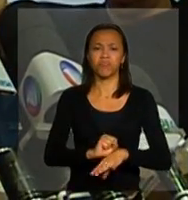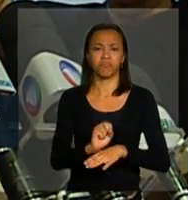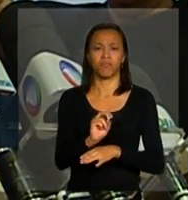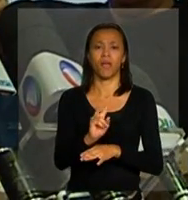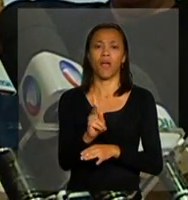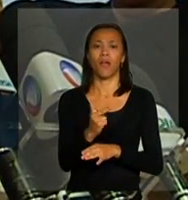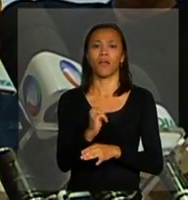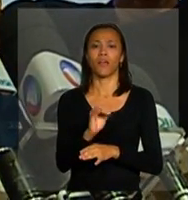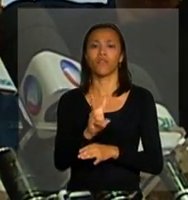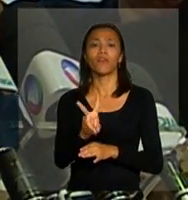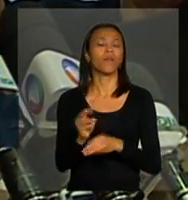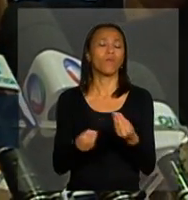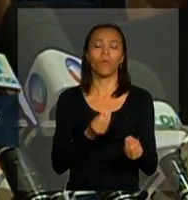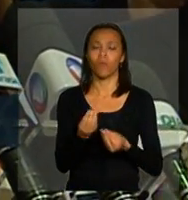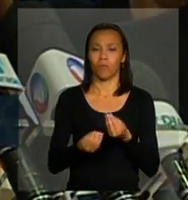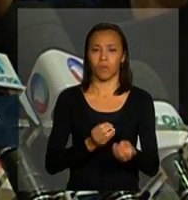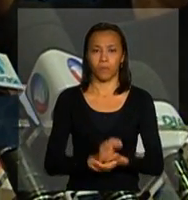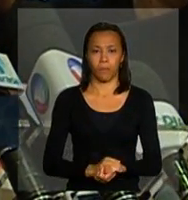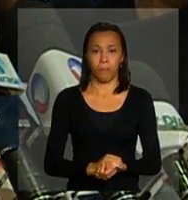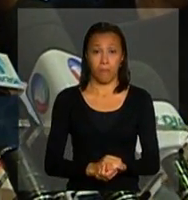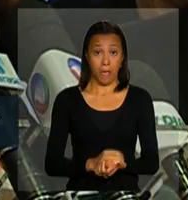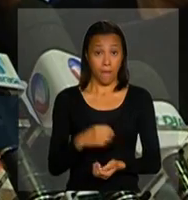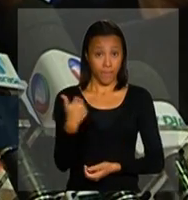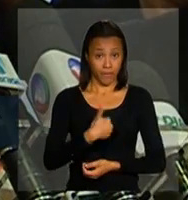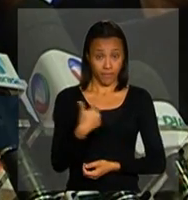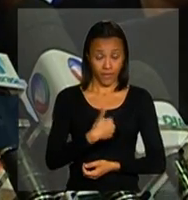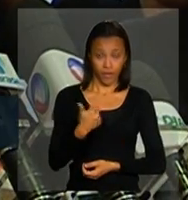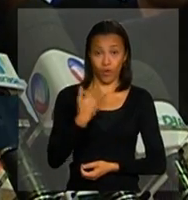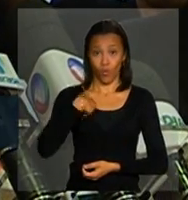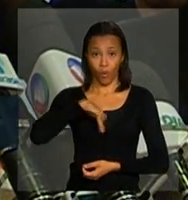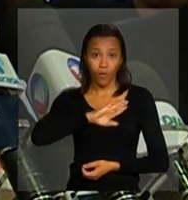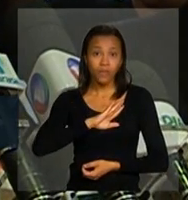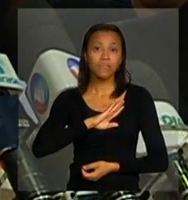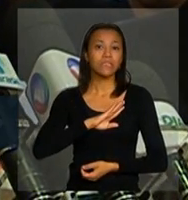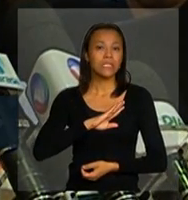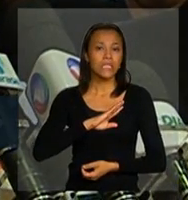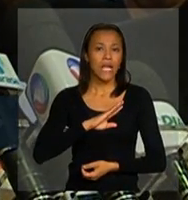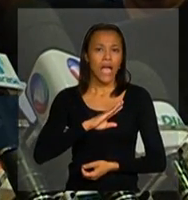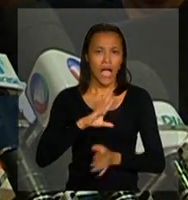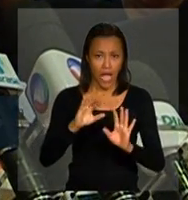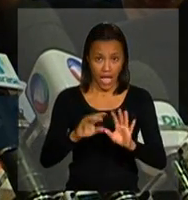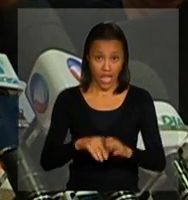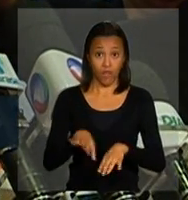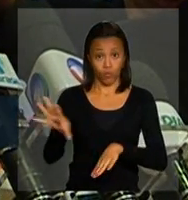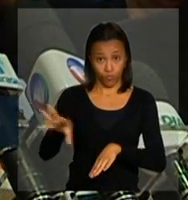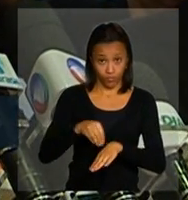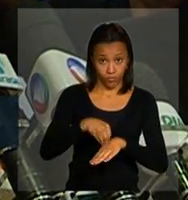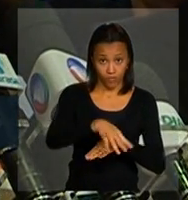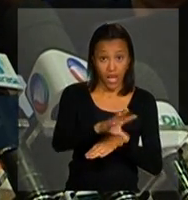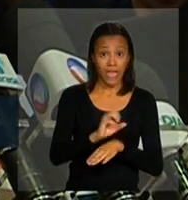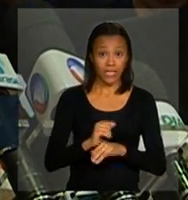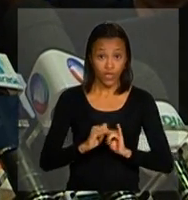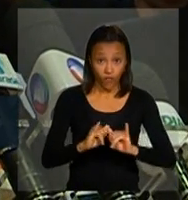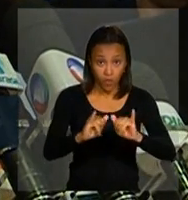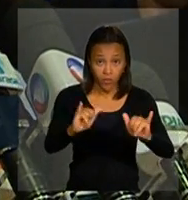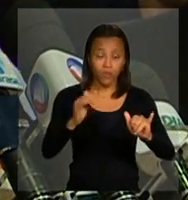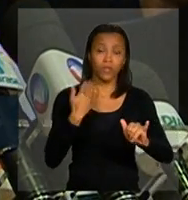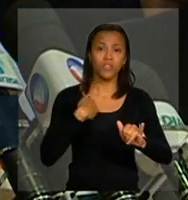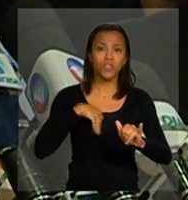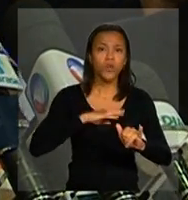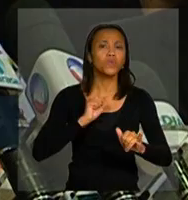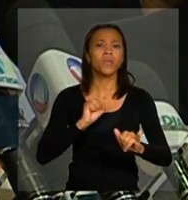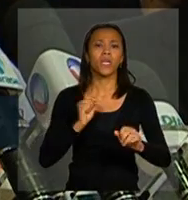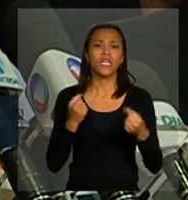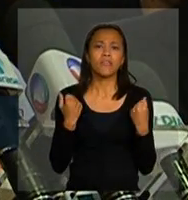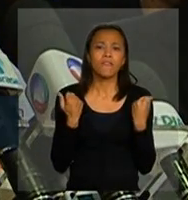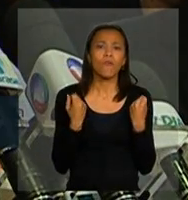Em primeiro lugar, nós estamos mantendo os dados que o Ministério da Saúde mostram, que a nossa capacidade de